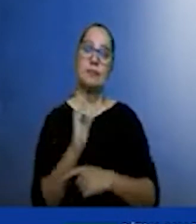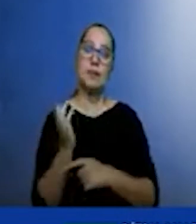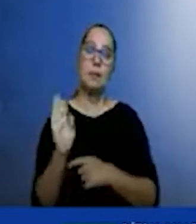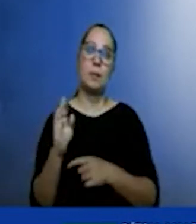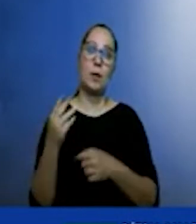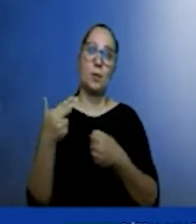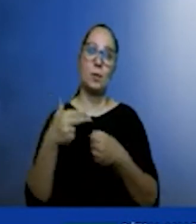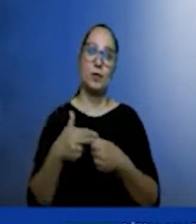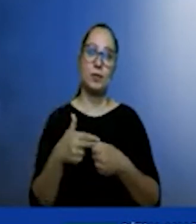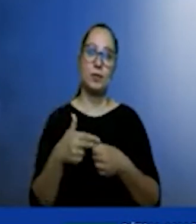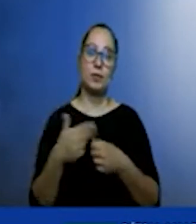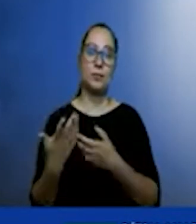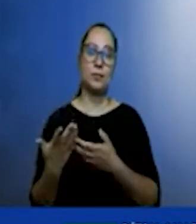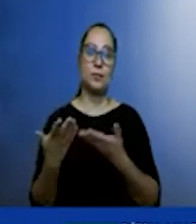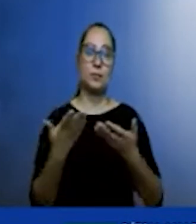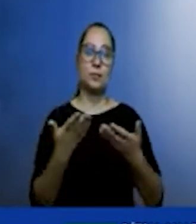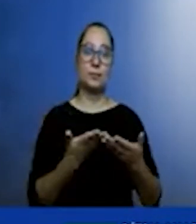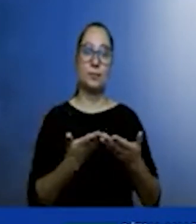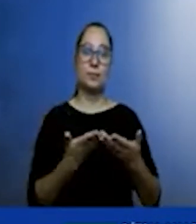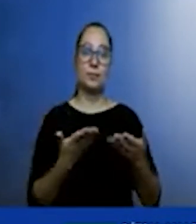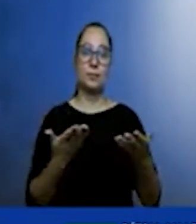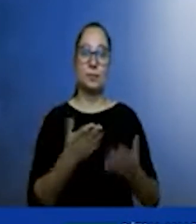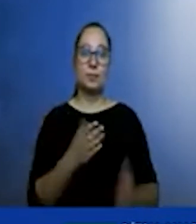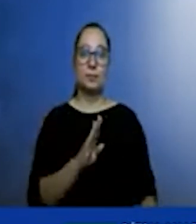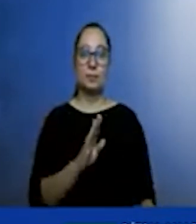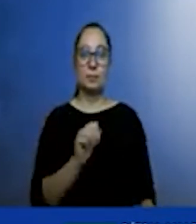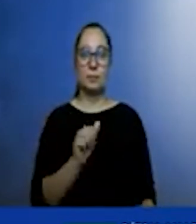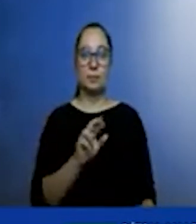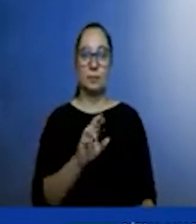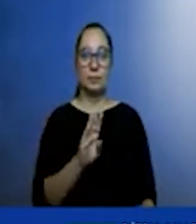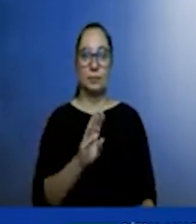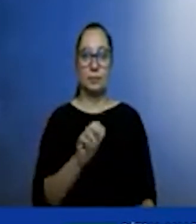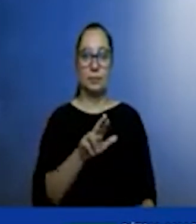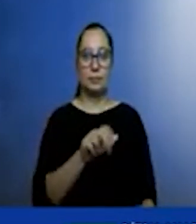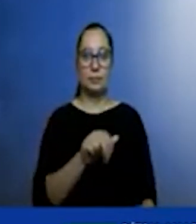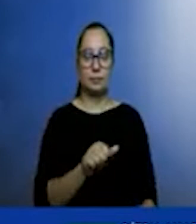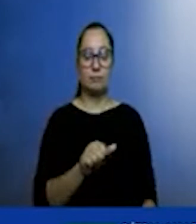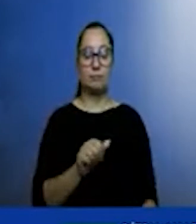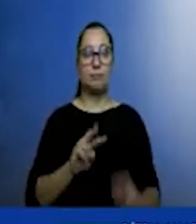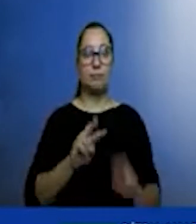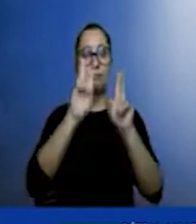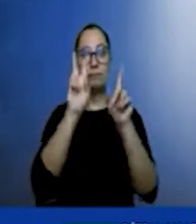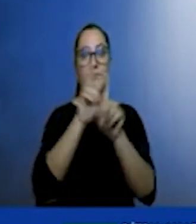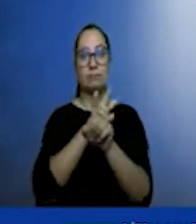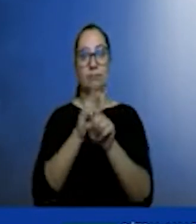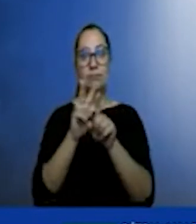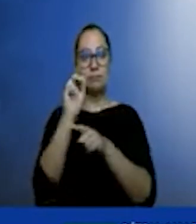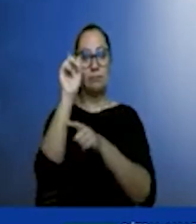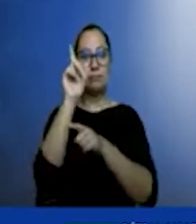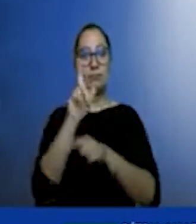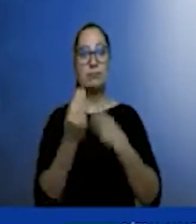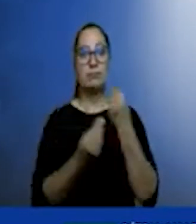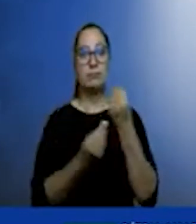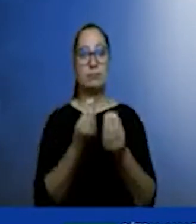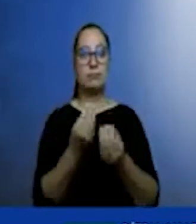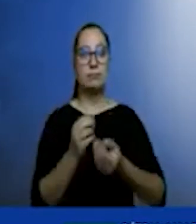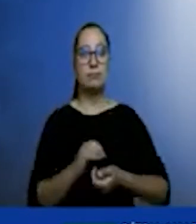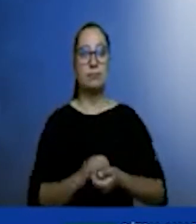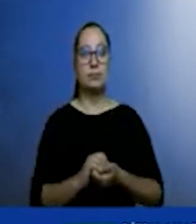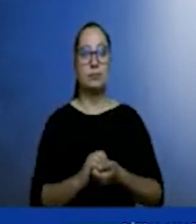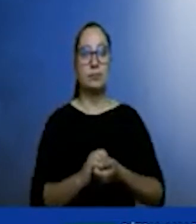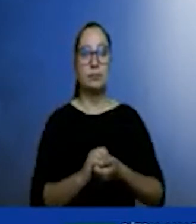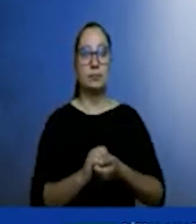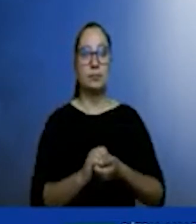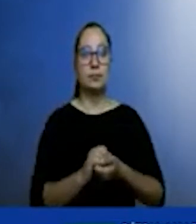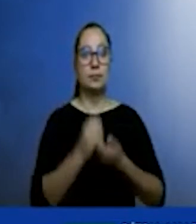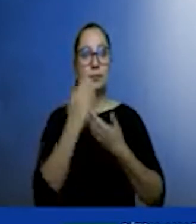eu queria passar agora para a Bárbara, para trazer a visão da Ábia Solar. Né? Qual que seria a sua perspectiva, Bárbara? Obrigada,